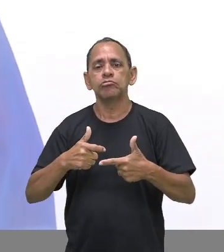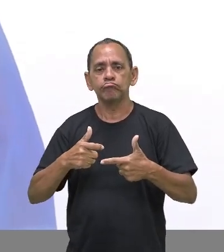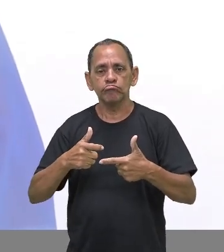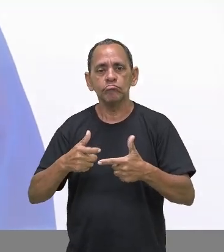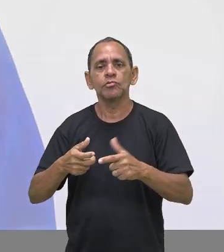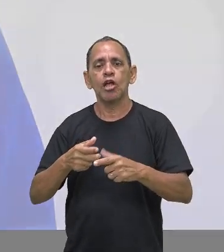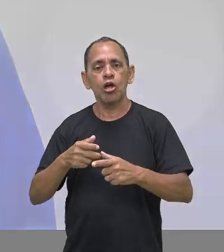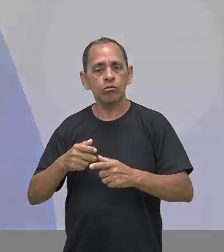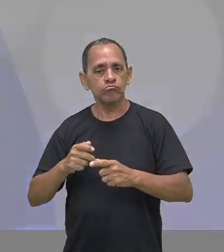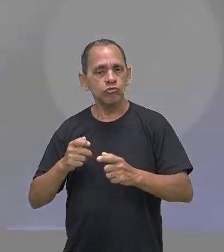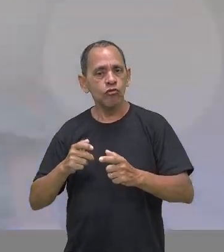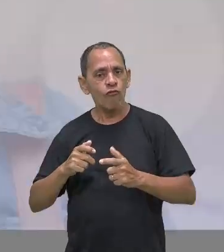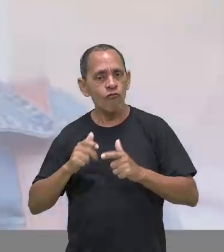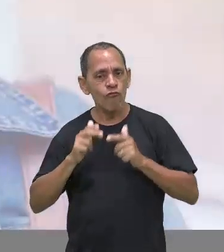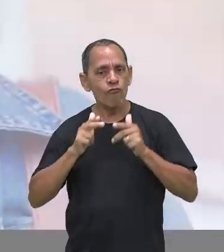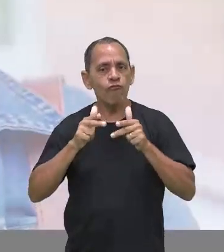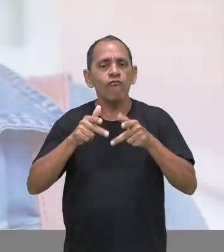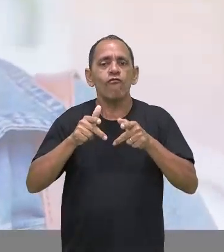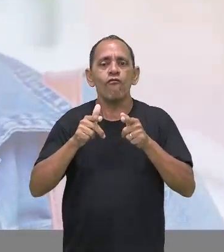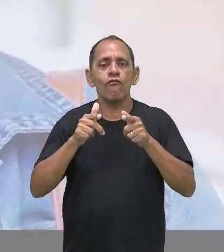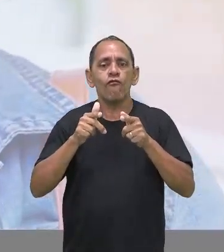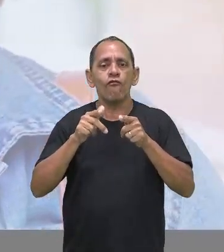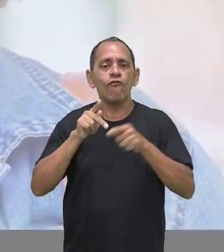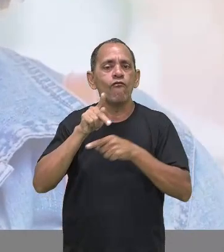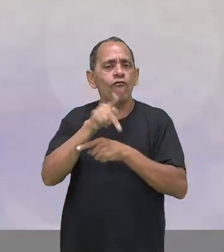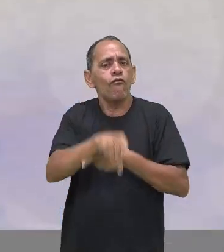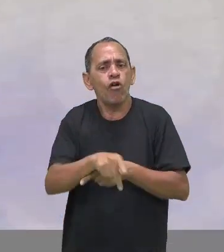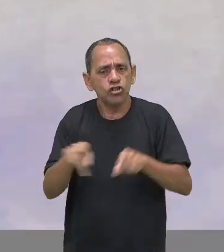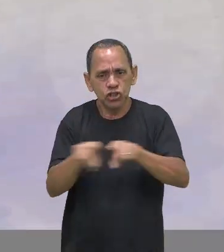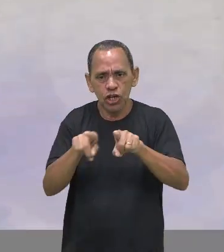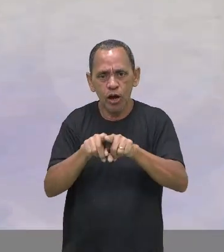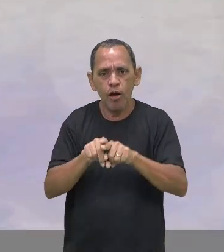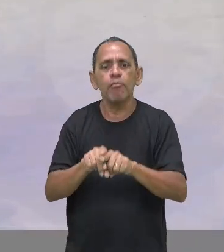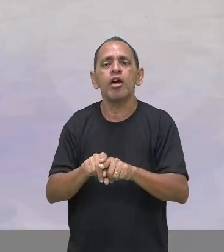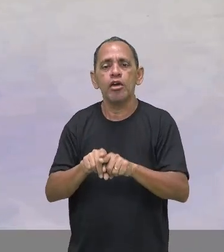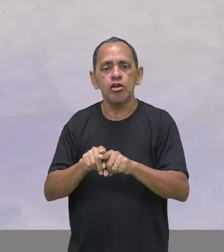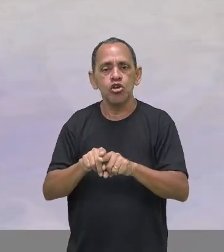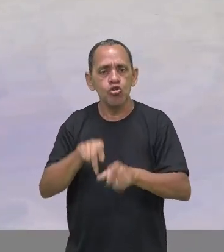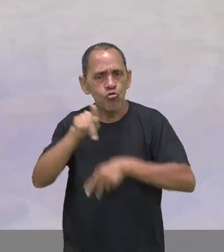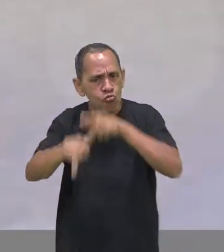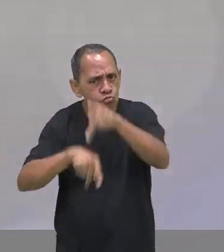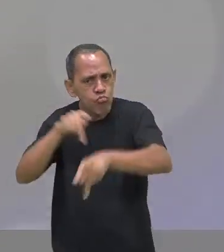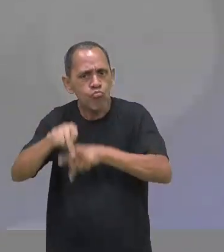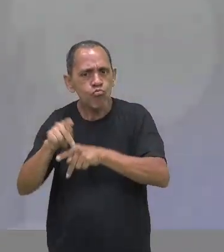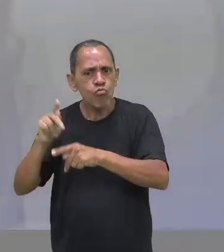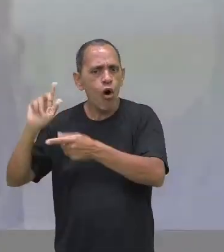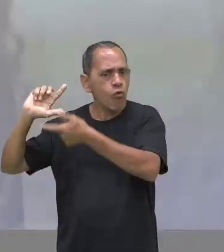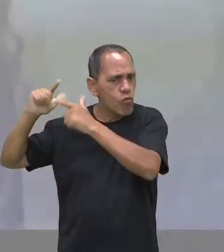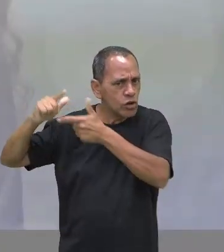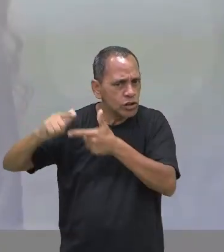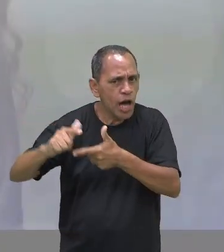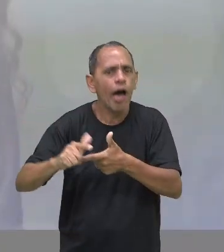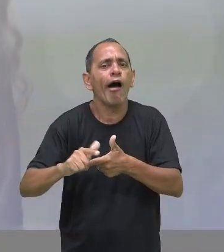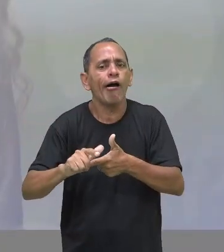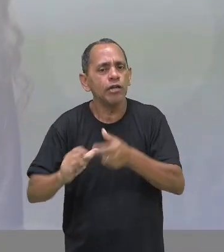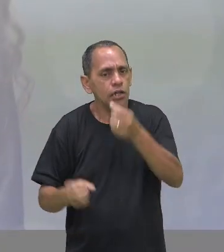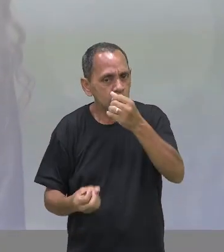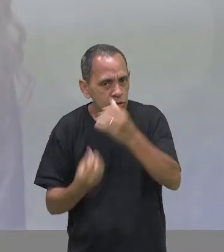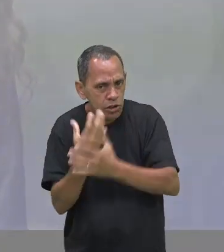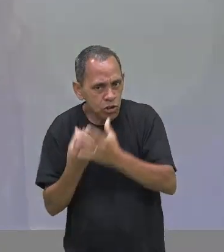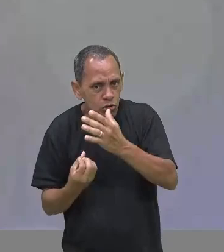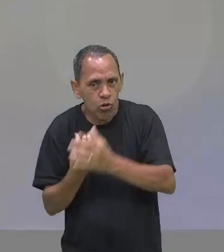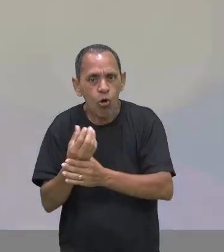miscigenação. Sou um povo de raiz. Eu construí esse país. Sou a cara da